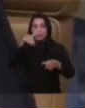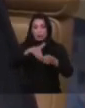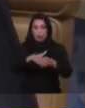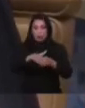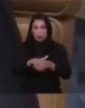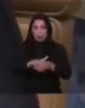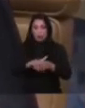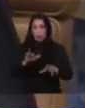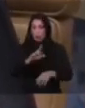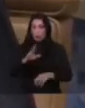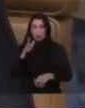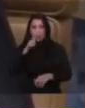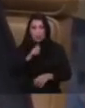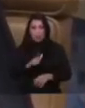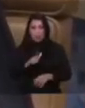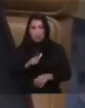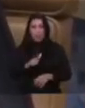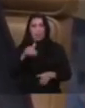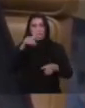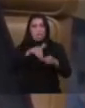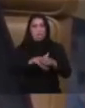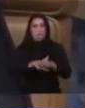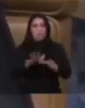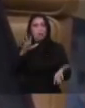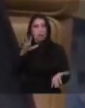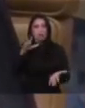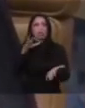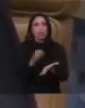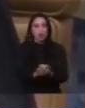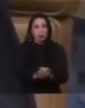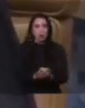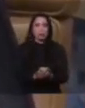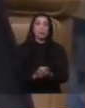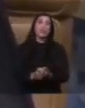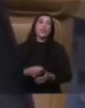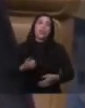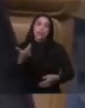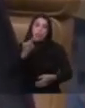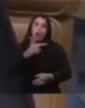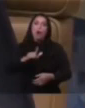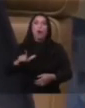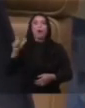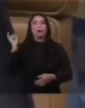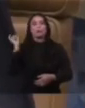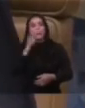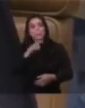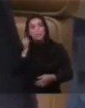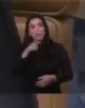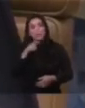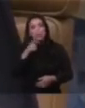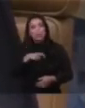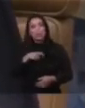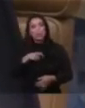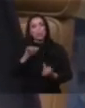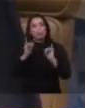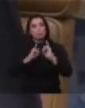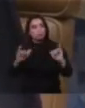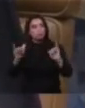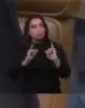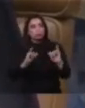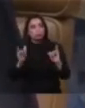eleição se toma. Essa é mais uma fraude que se pratica online de